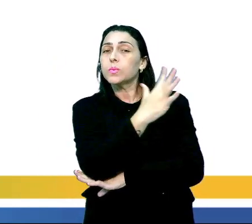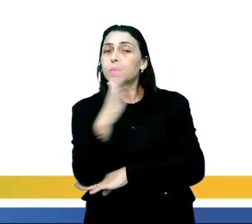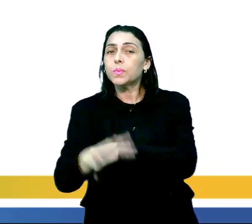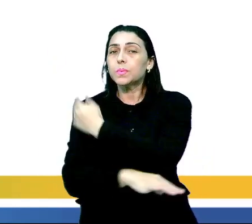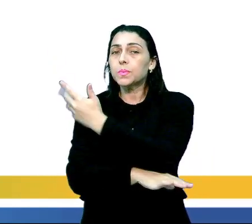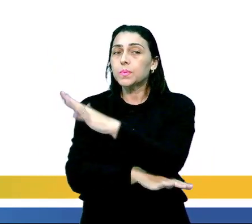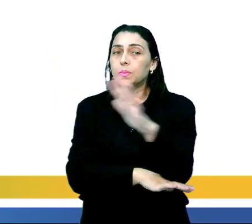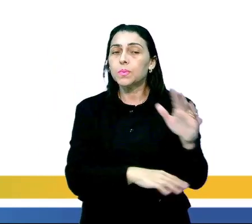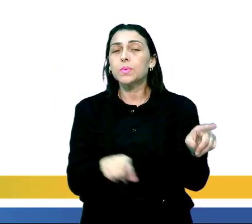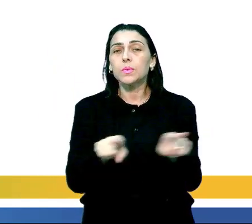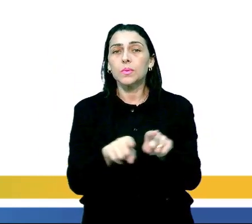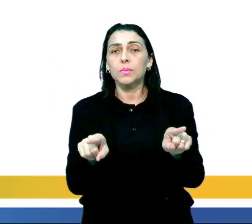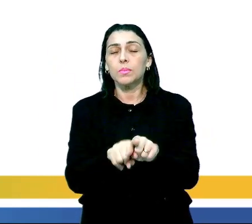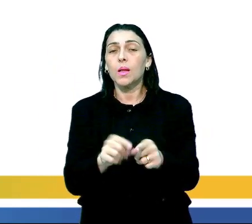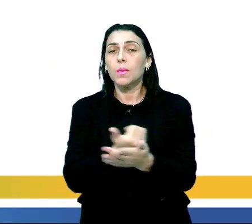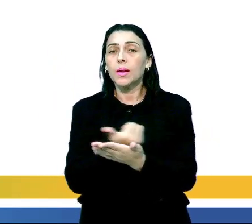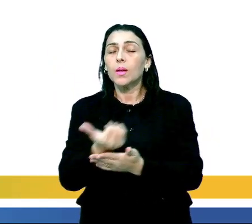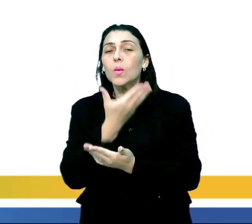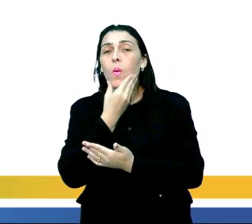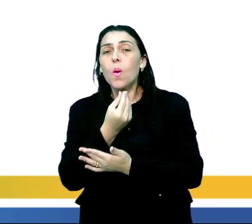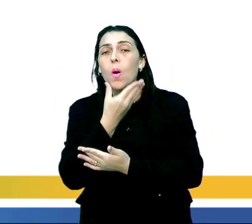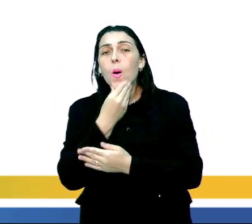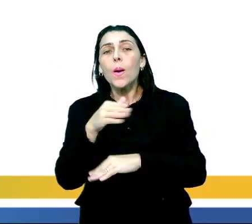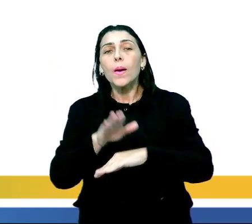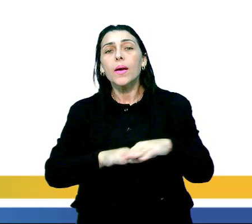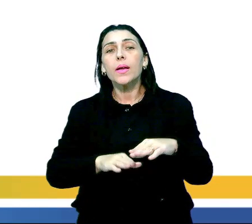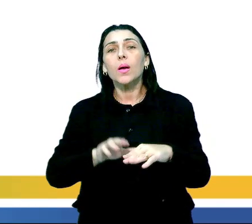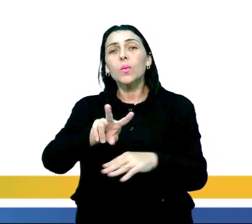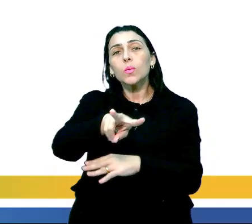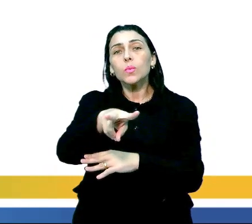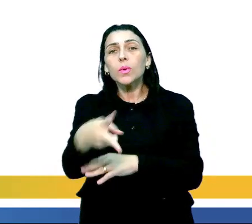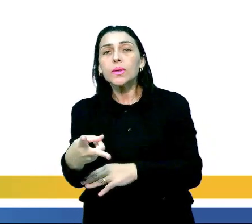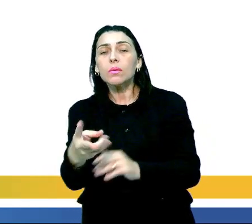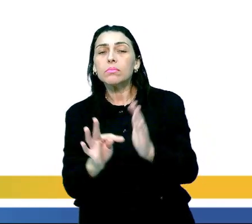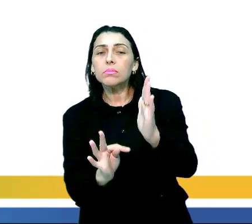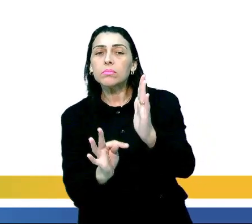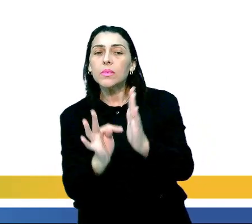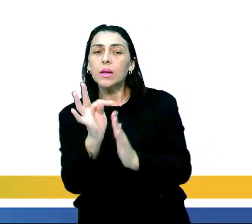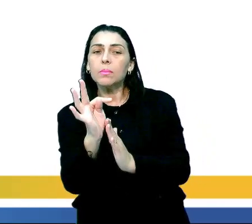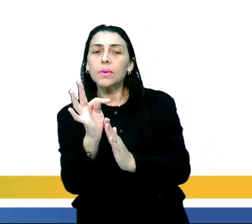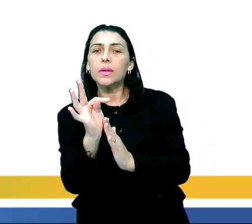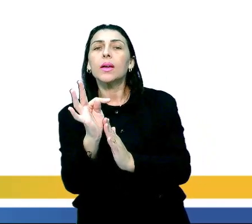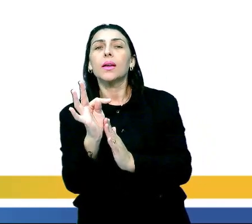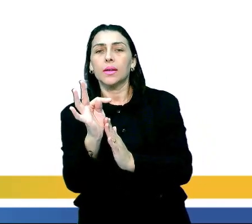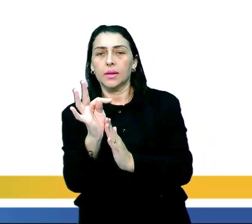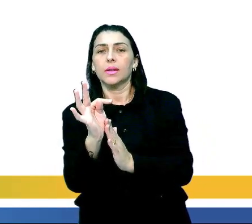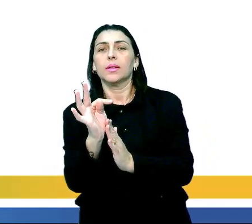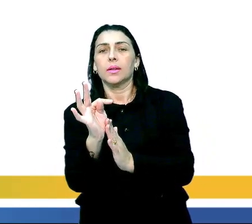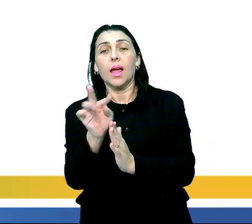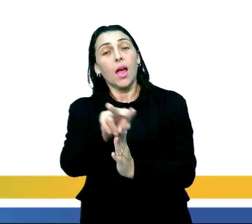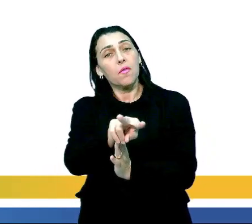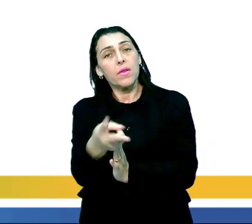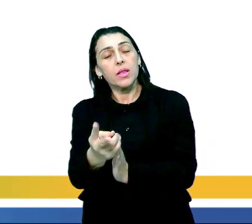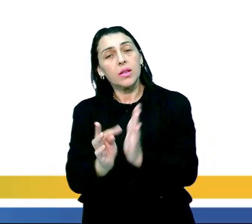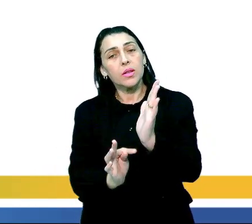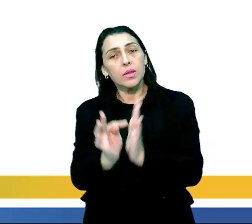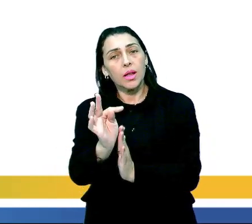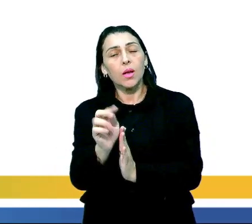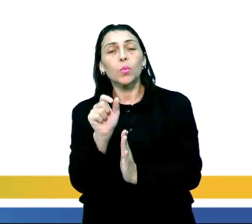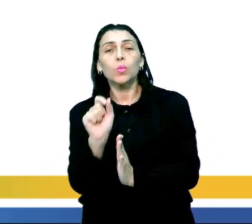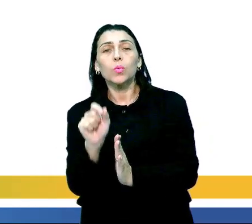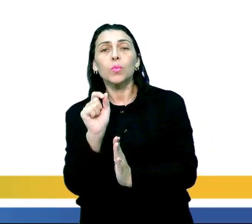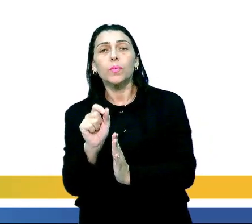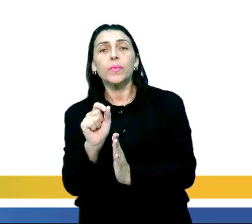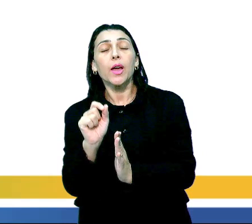também causado pela ação do homem, é a chamada inversão térmica. A inversão térmica consiste